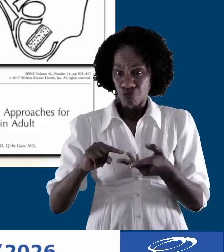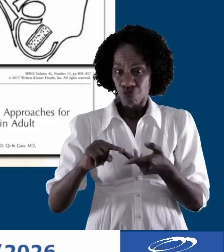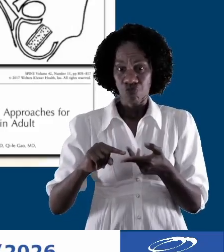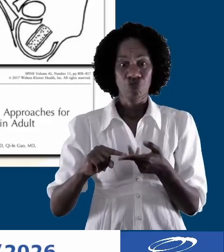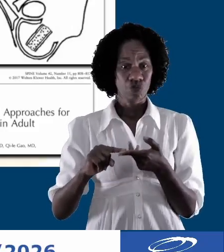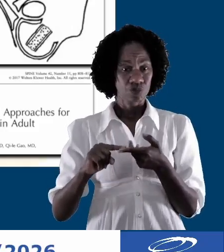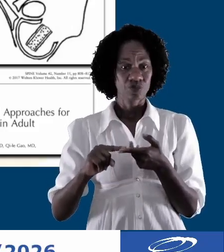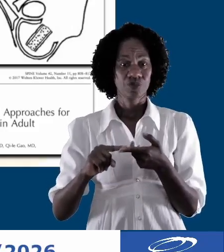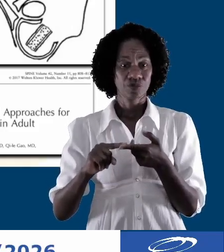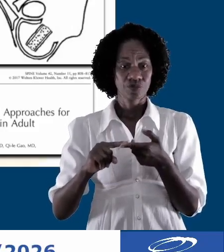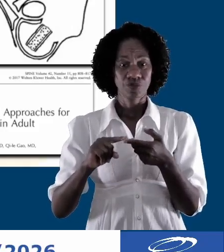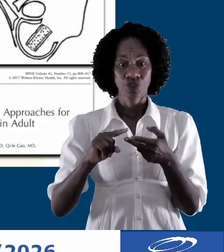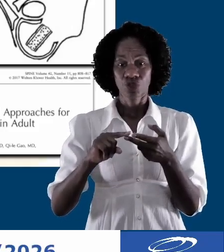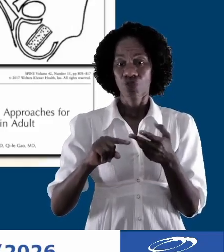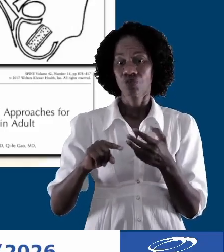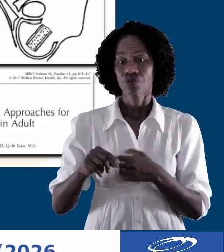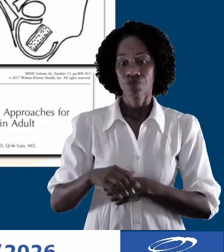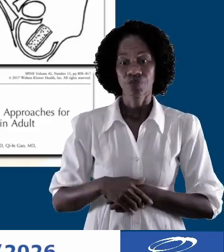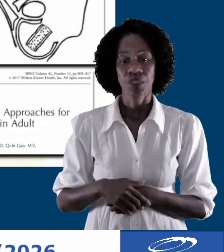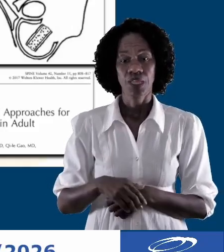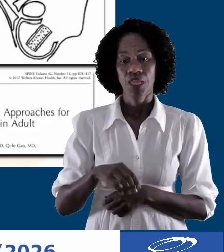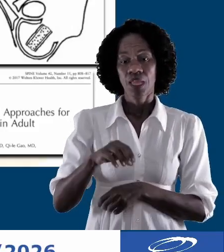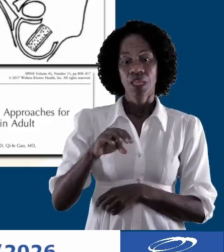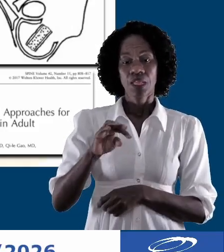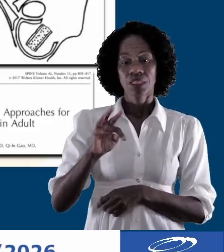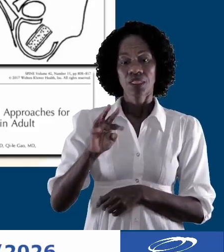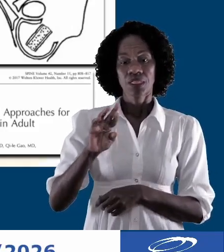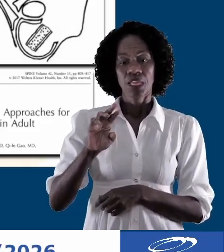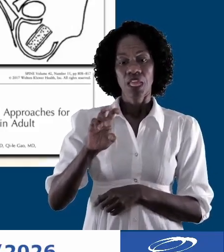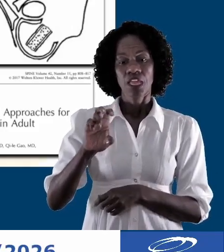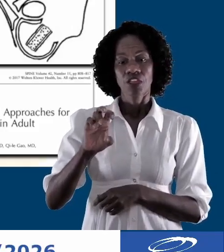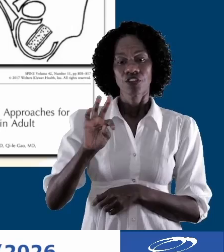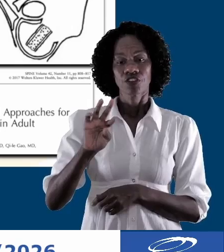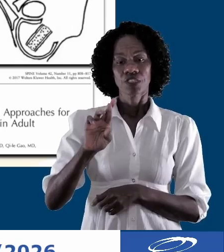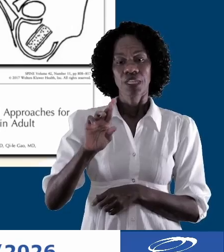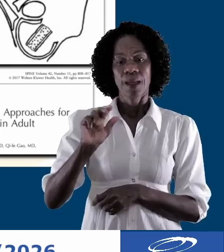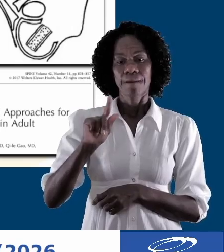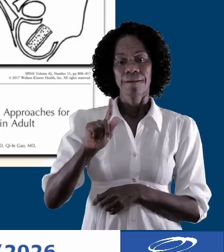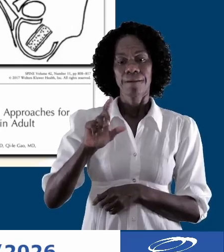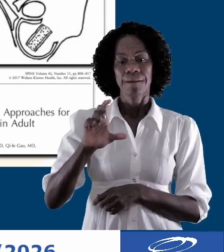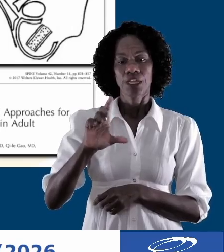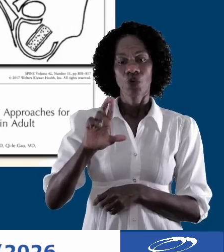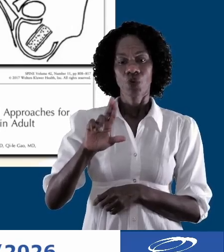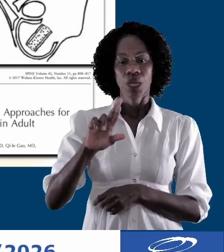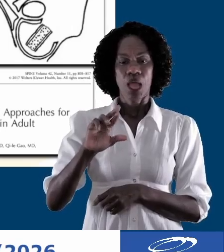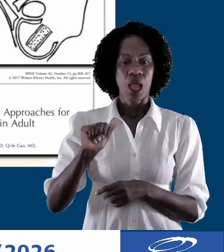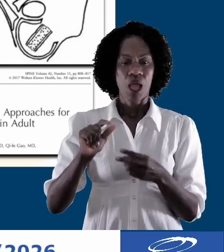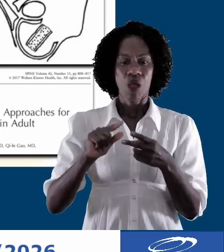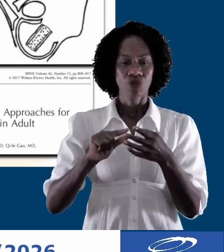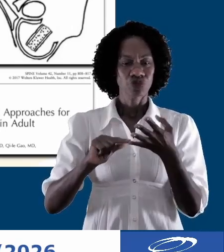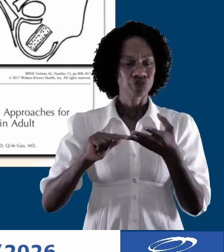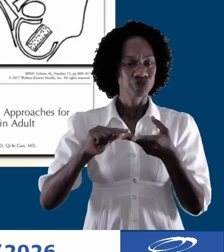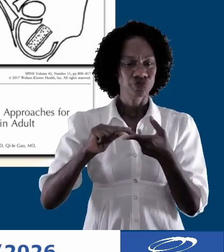extrapleural, transfacetária, uma vertebrectomia, a depender do padrão de acometimento